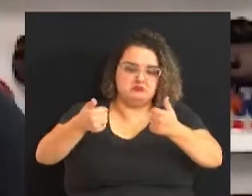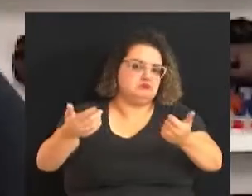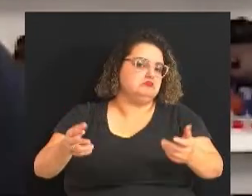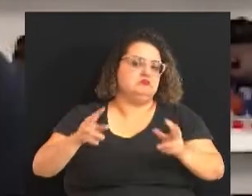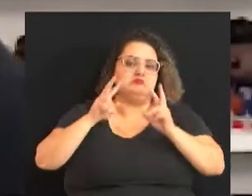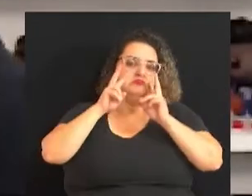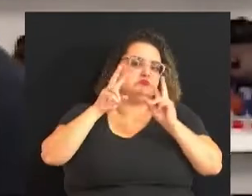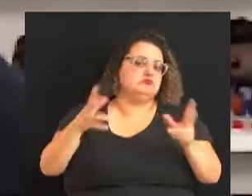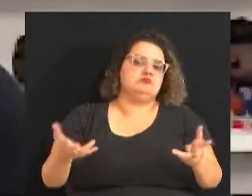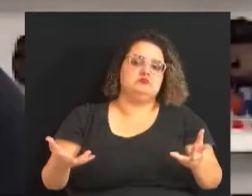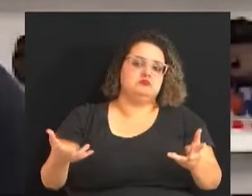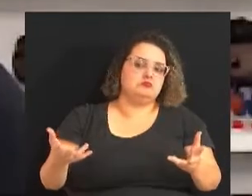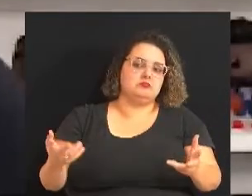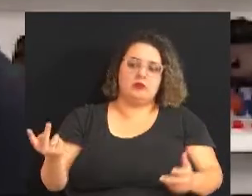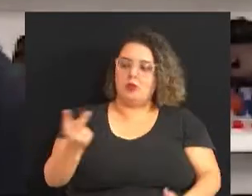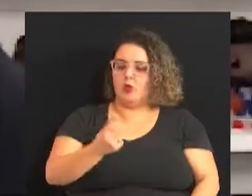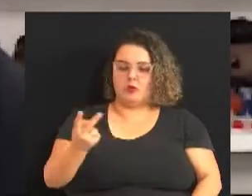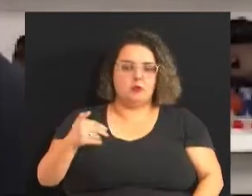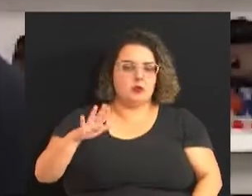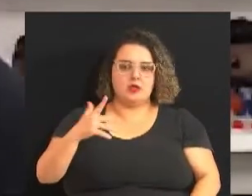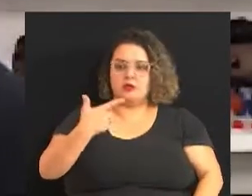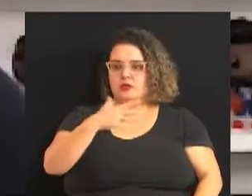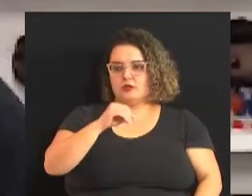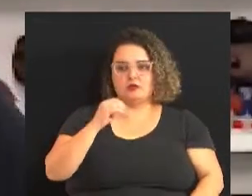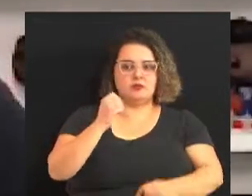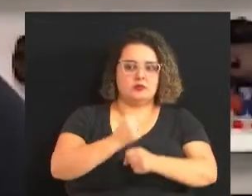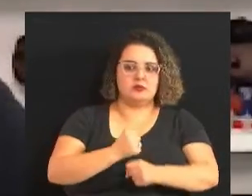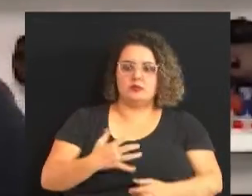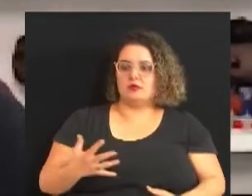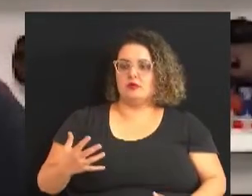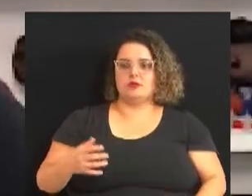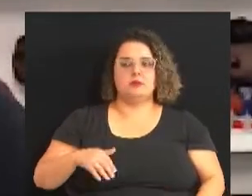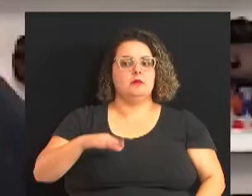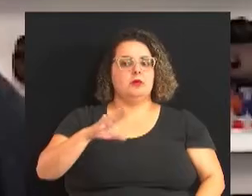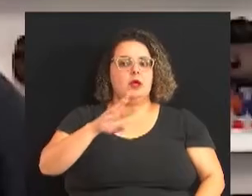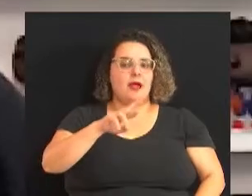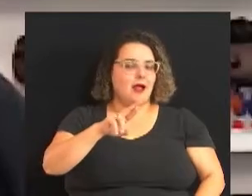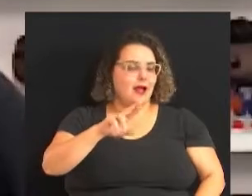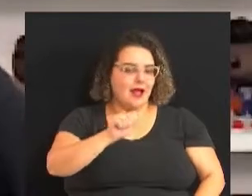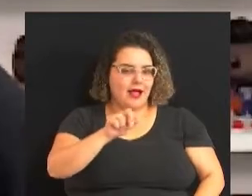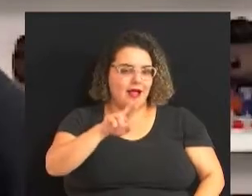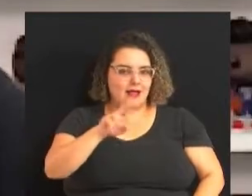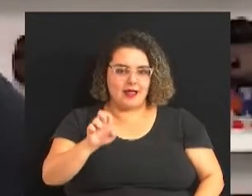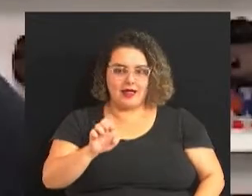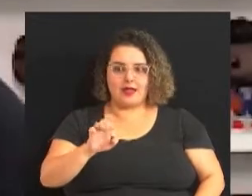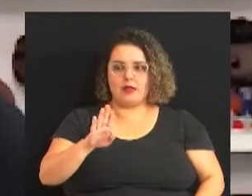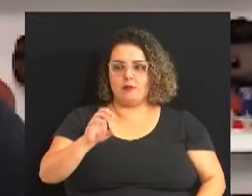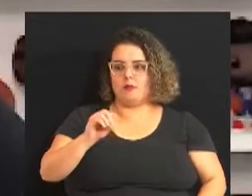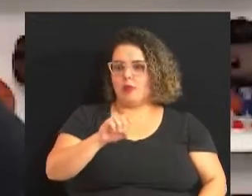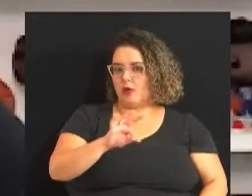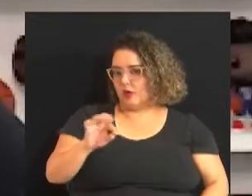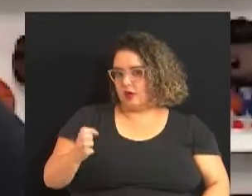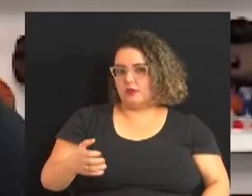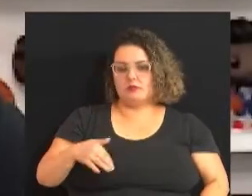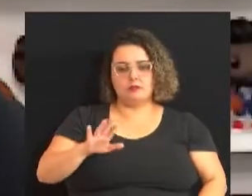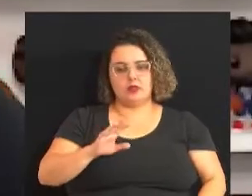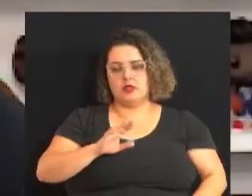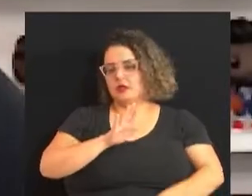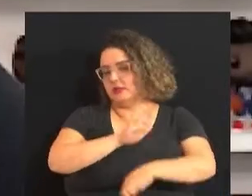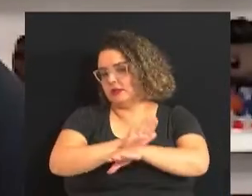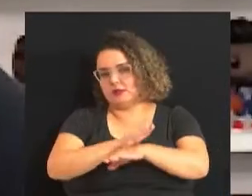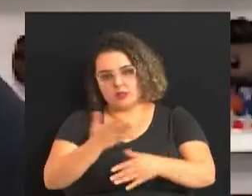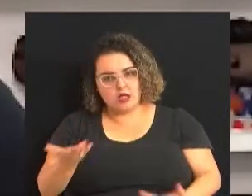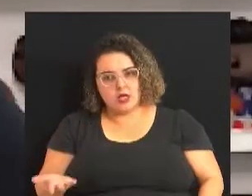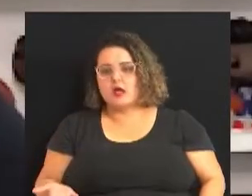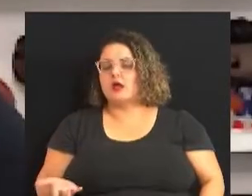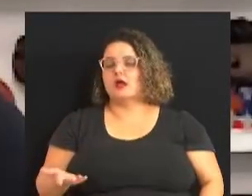maravilhosos. Ambos tiveram mais de 20 pontos, mais de 10 rebotes, mais de 5 assistências. Eles conseguiram contribuir com o restante